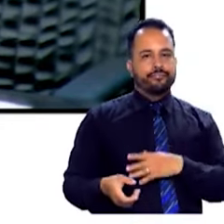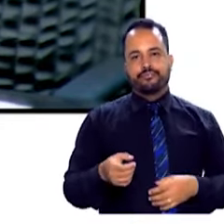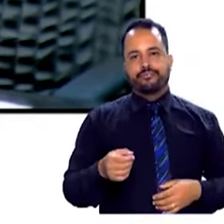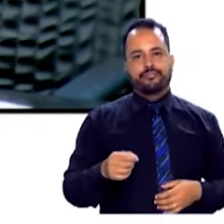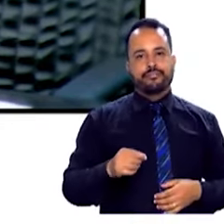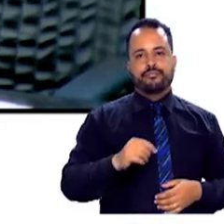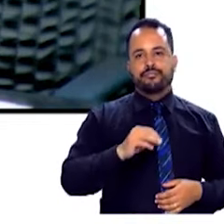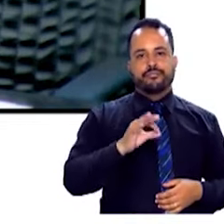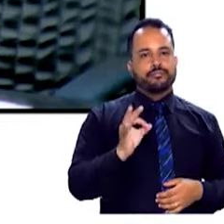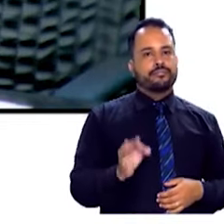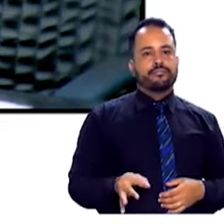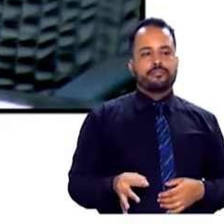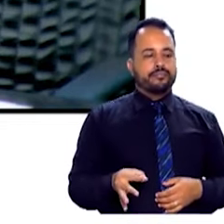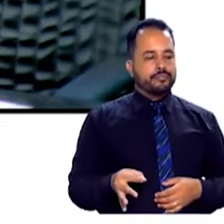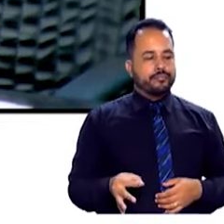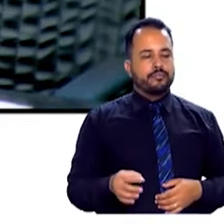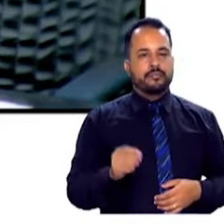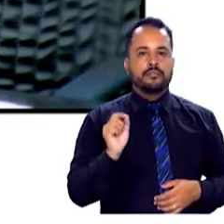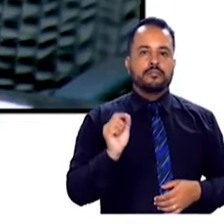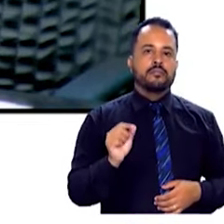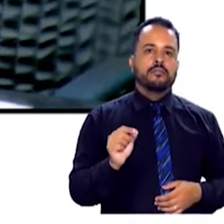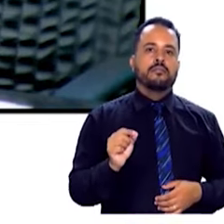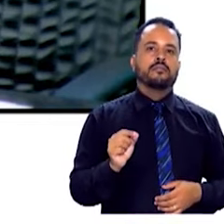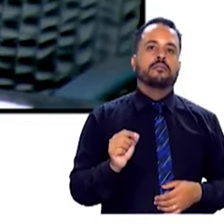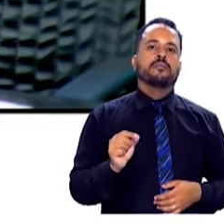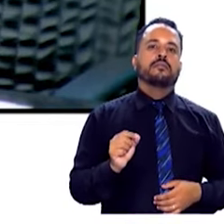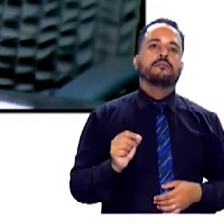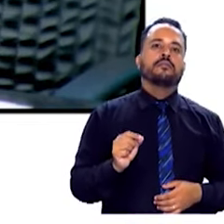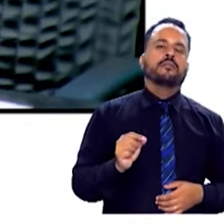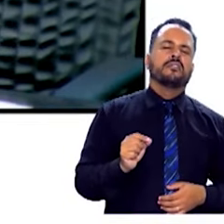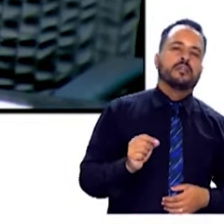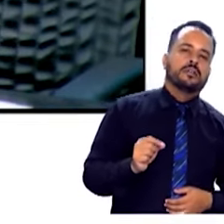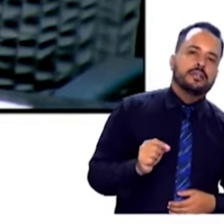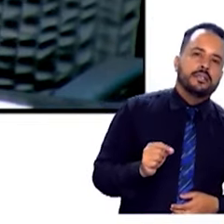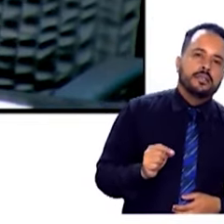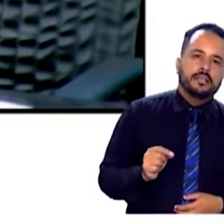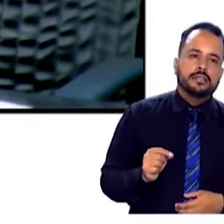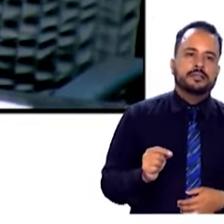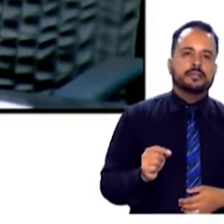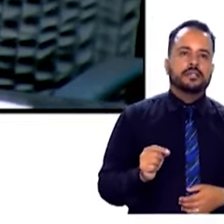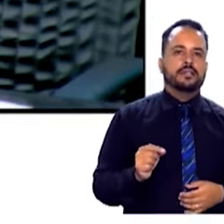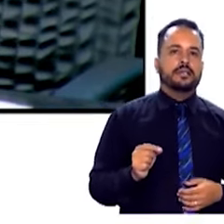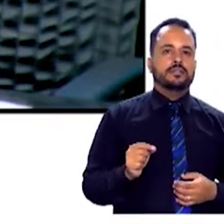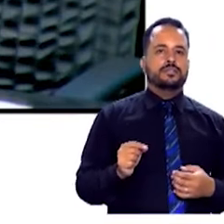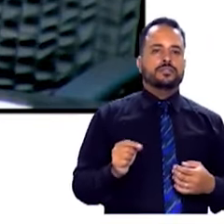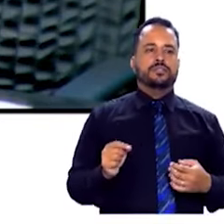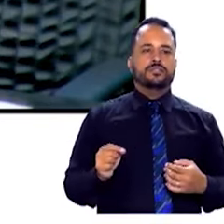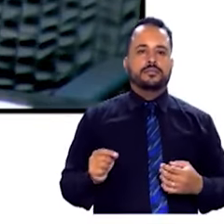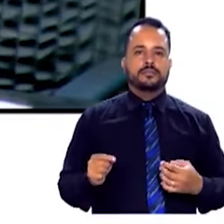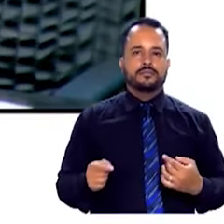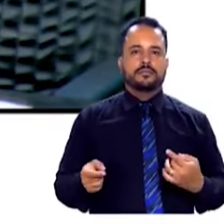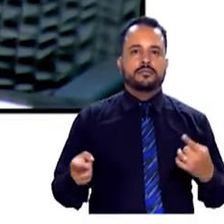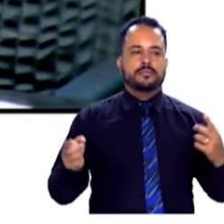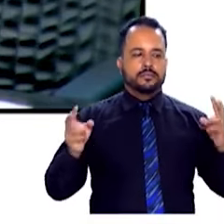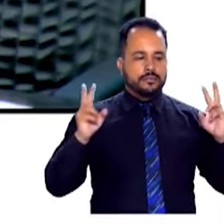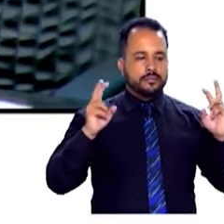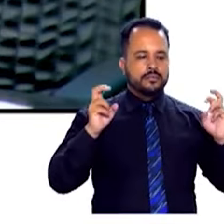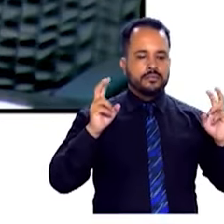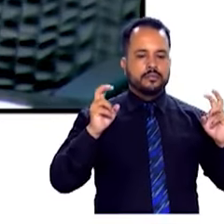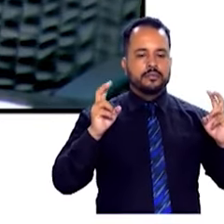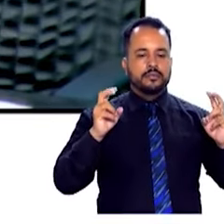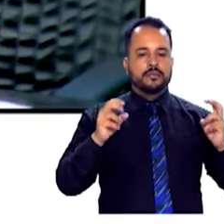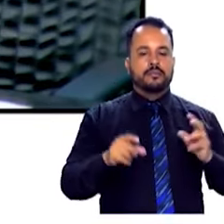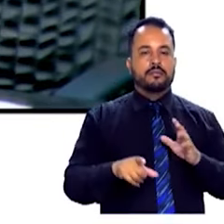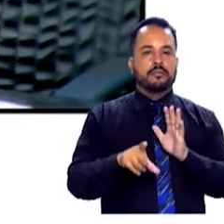exatamente a previsão das questões intranscendente eh que não são o conceito de transcendência não é definido na lei não é definido na